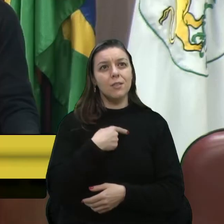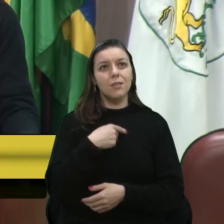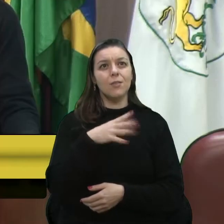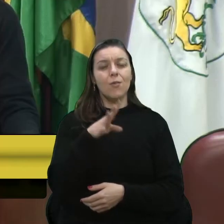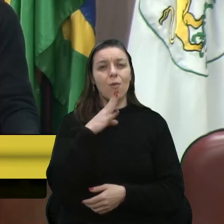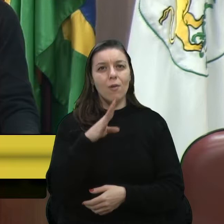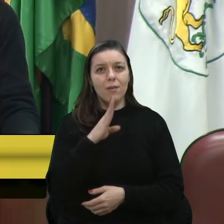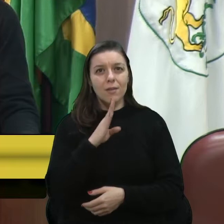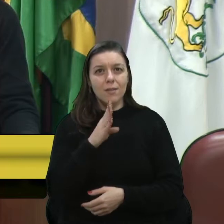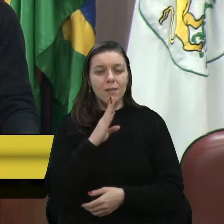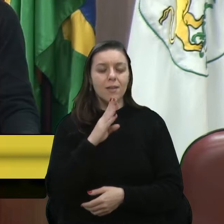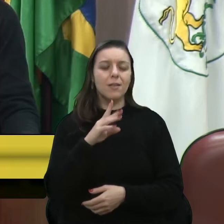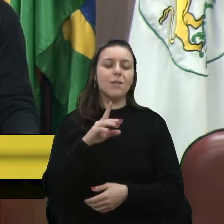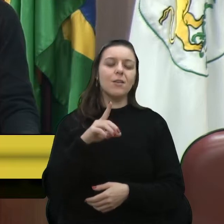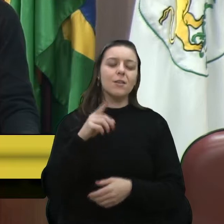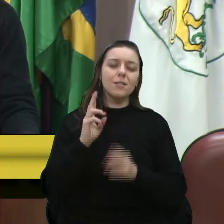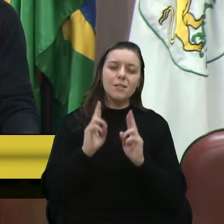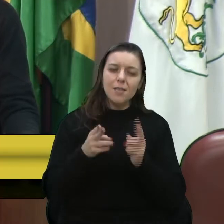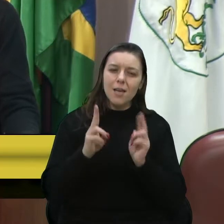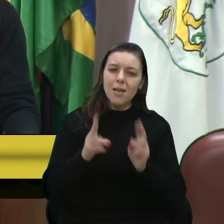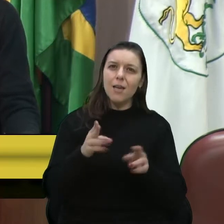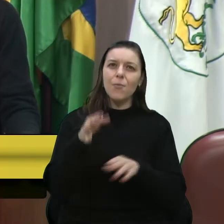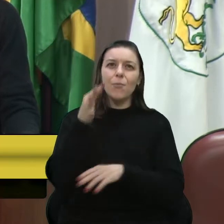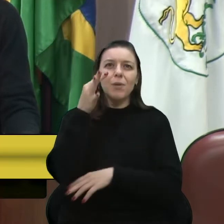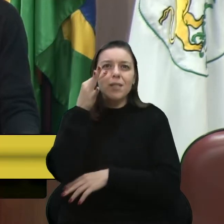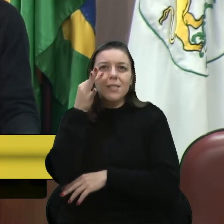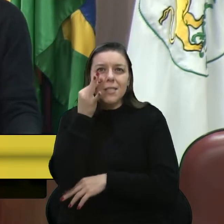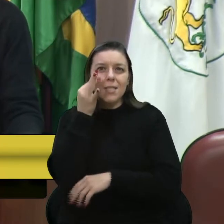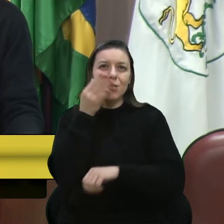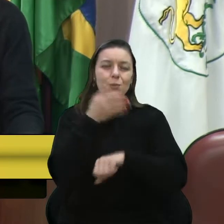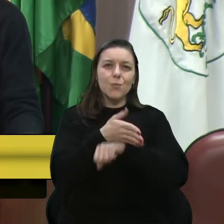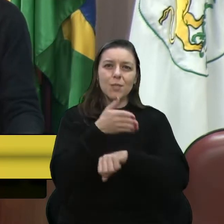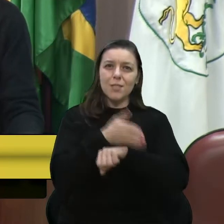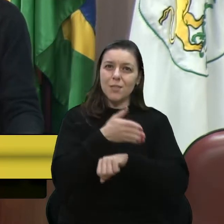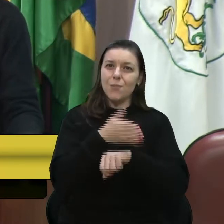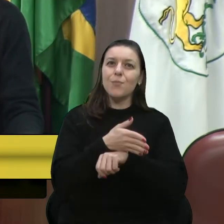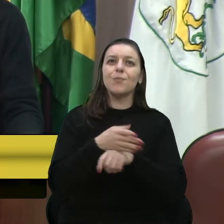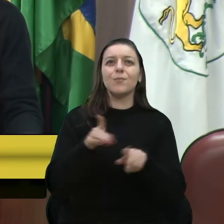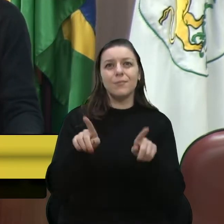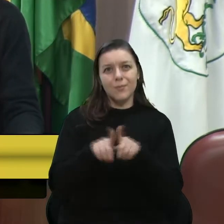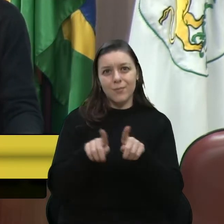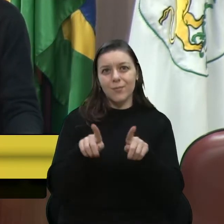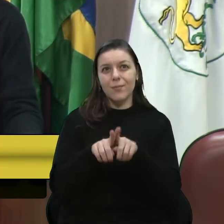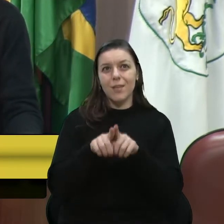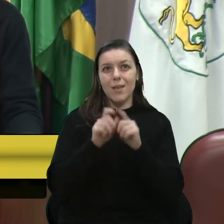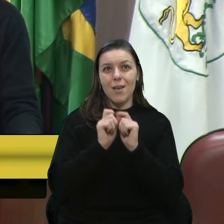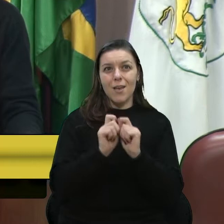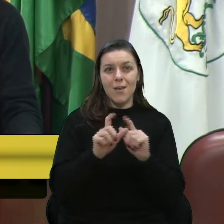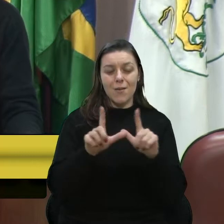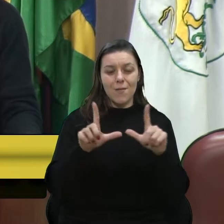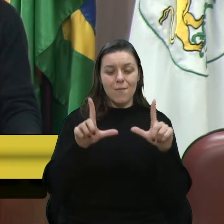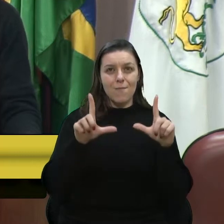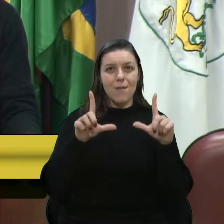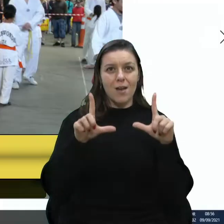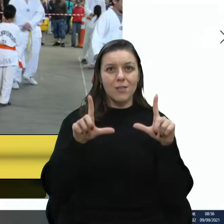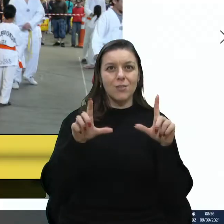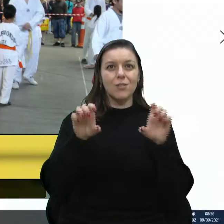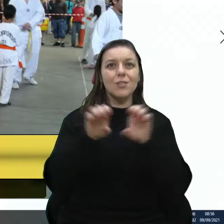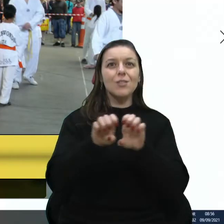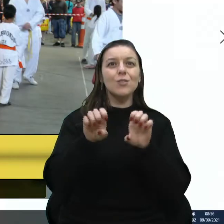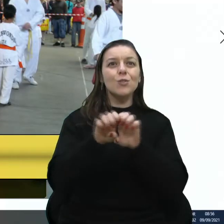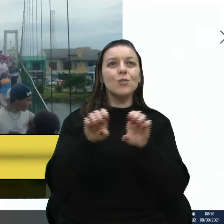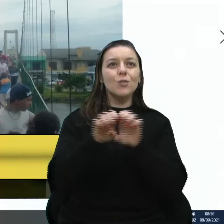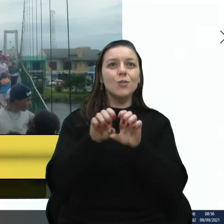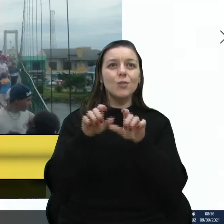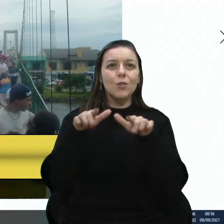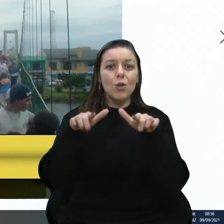estando presente, estando participando. E uma das imagens que tem ali é a imagem da estrutura do local, que ela